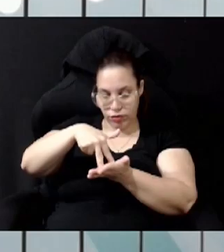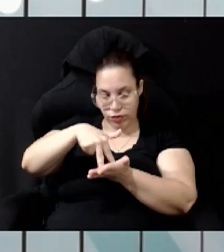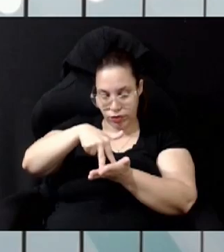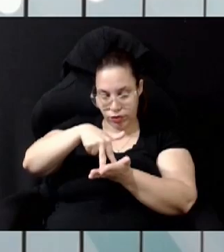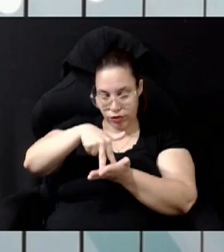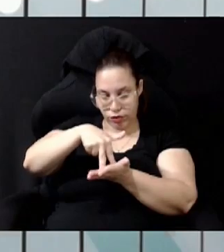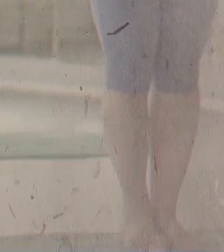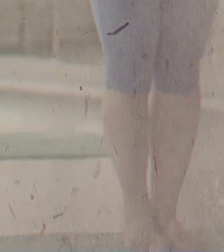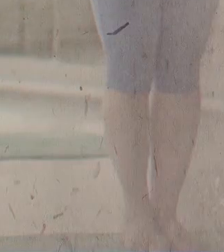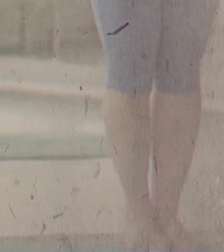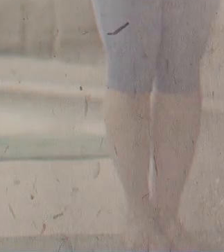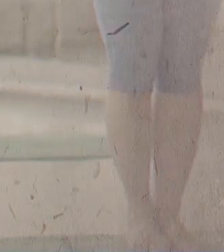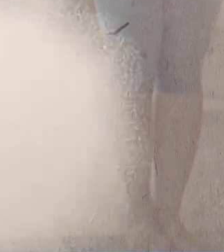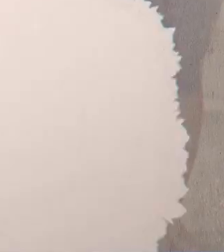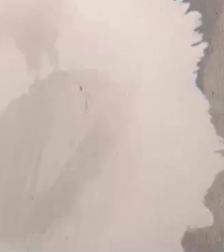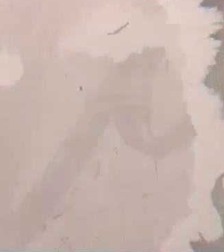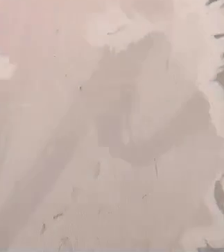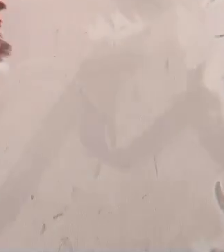já voltamos.